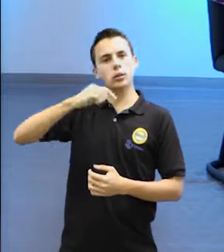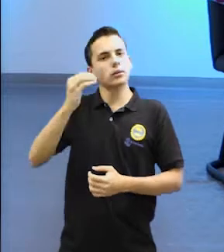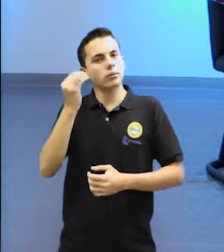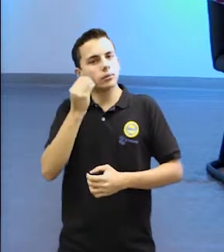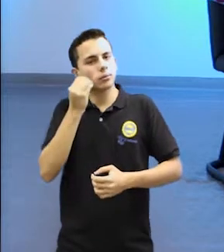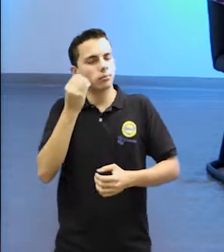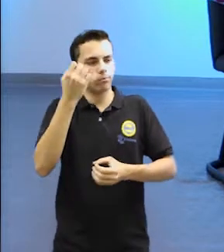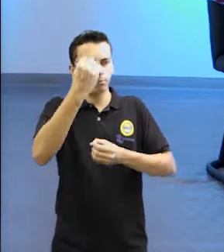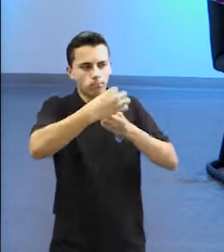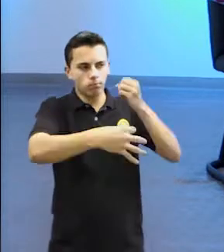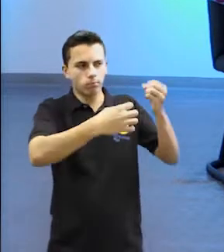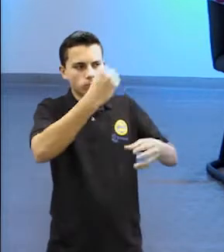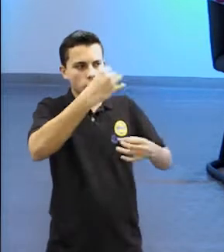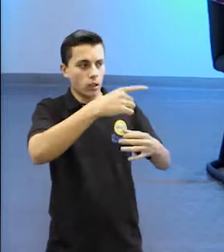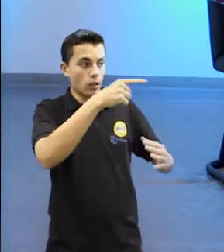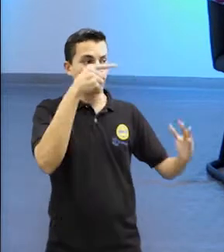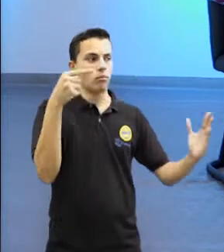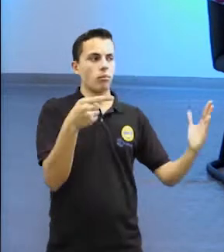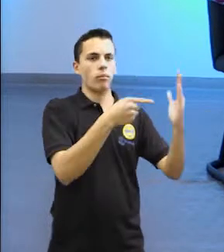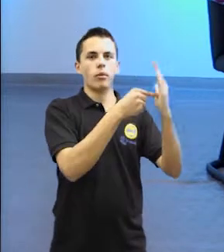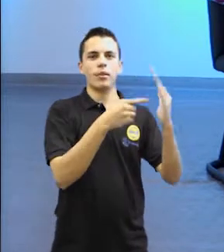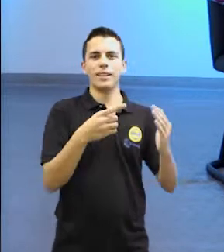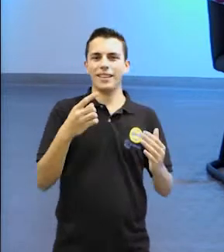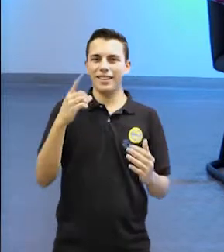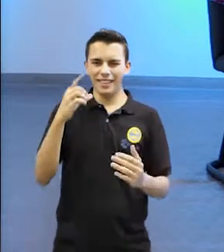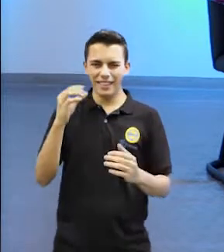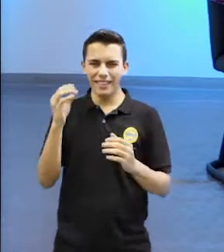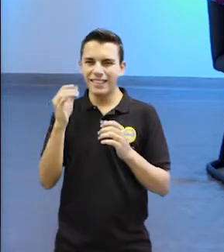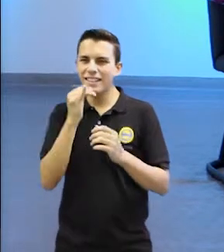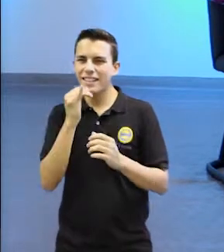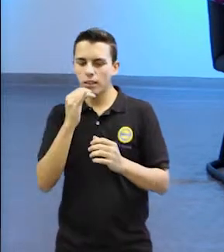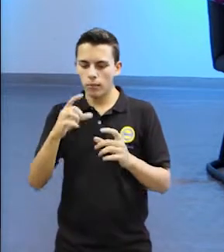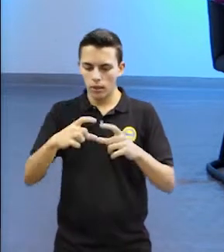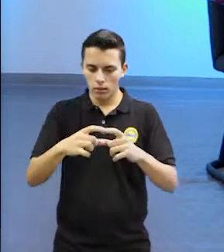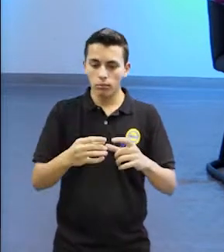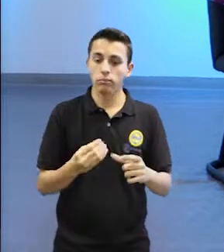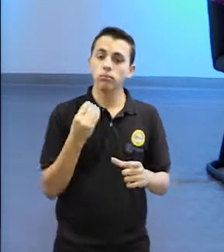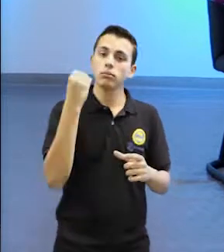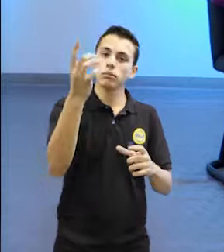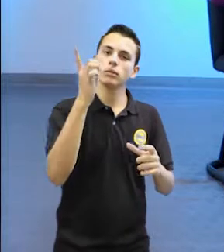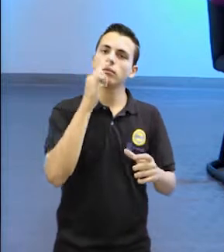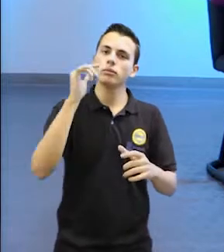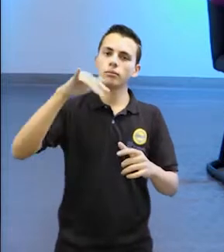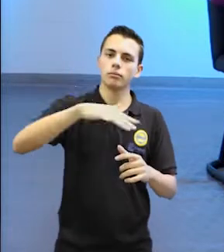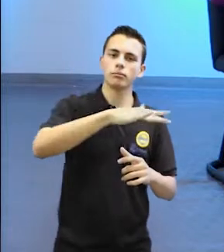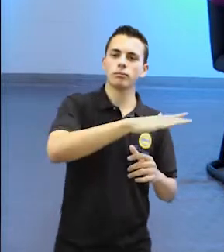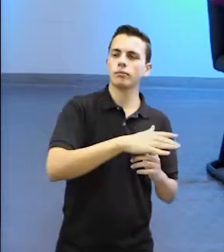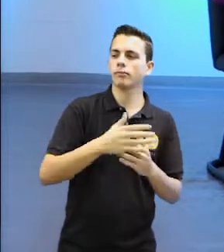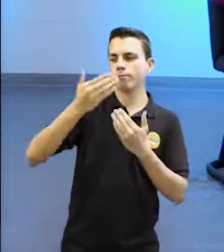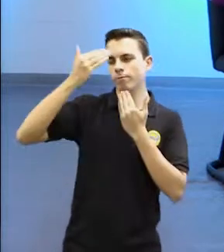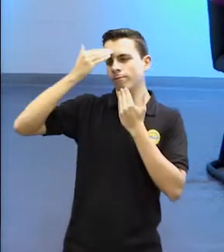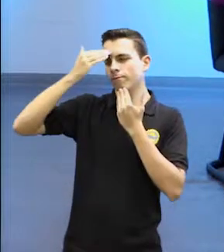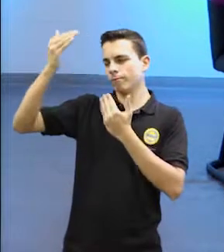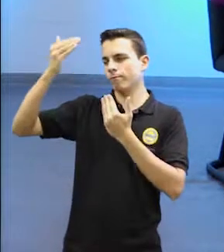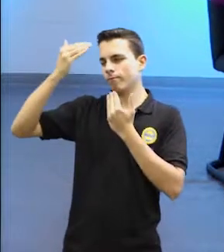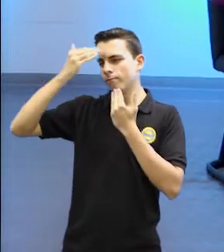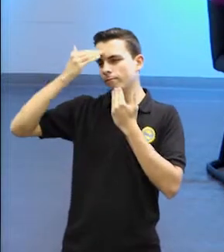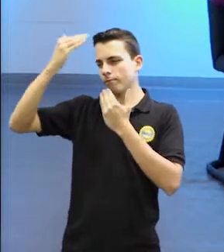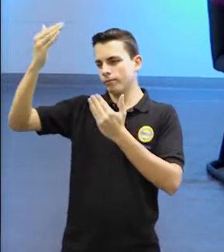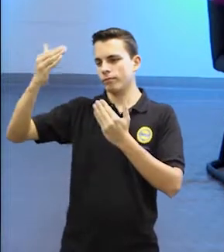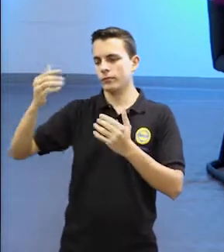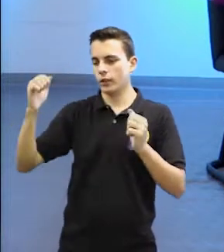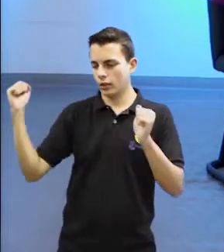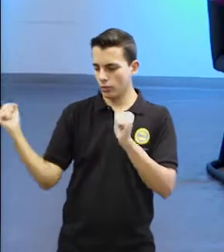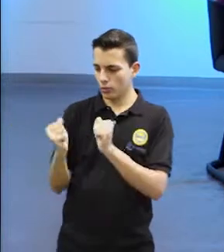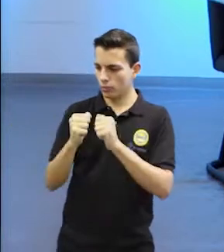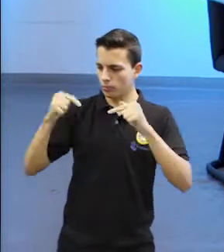de jogar a estrela, devolver para o mar. A vida. Verdade. Muito obrigada, Nelson. Obrigado, por estar aqui com a